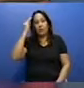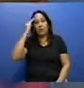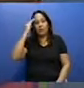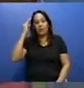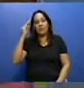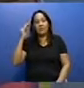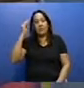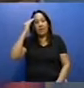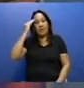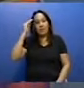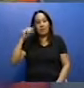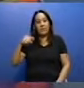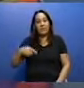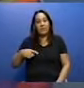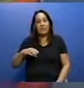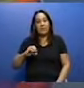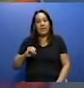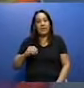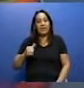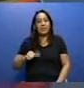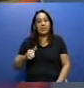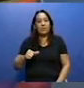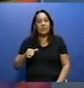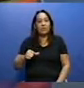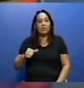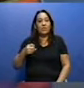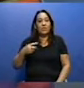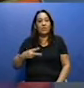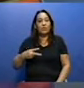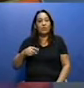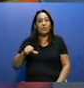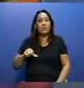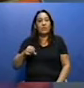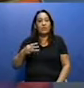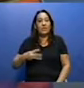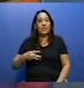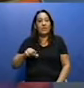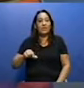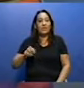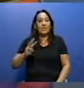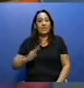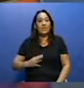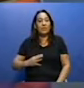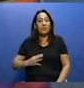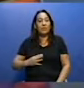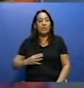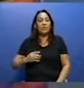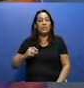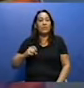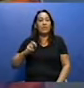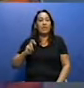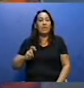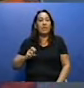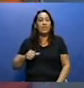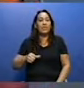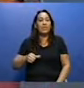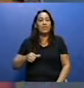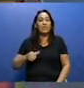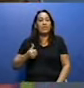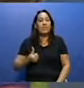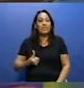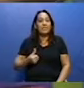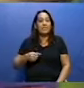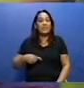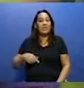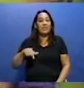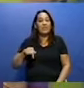9. 10, 11, 12, 13, 14, 15, 16, 17. Eu já